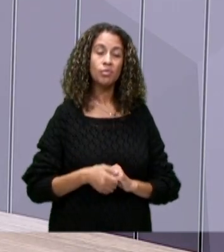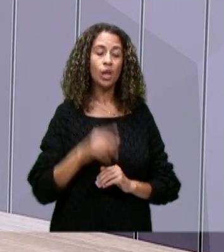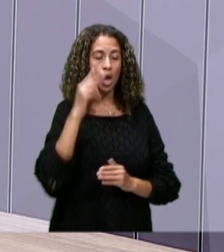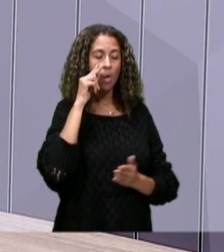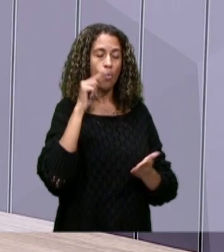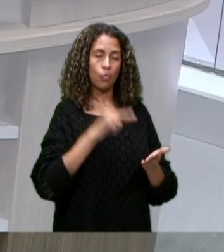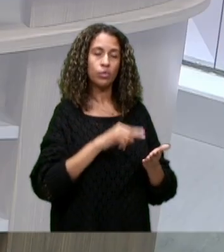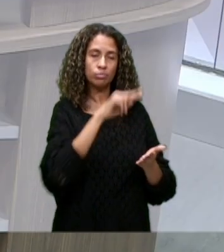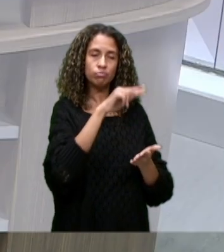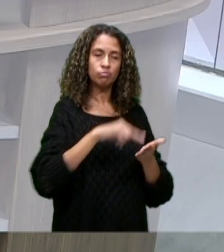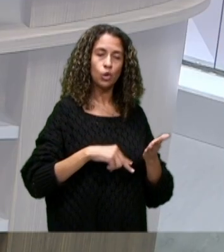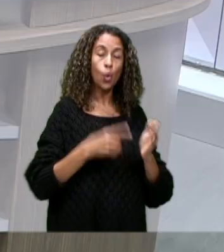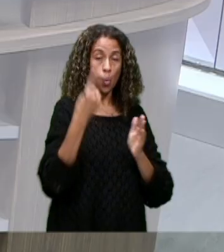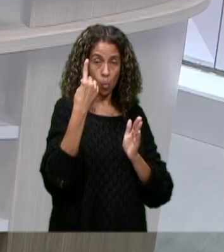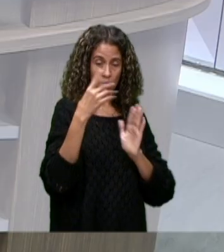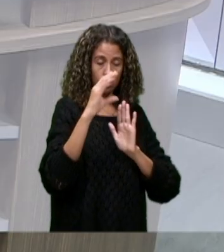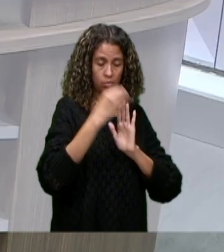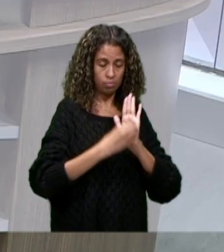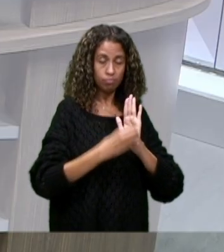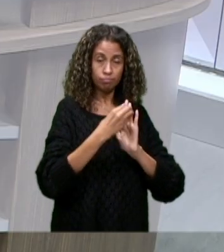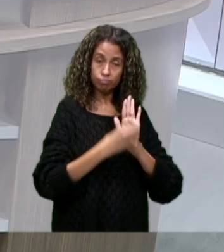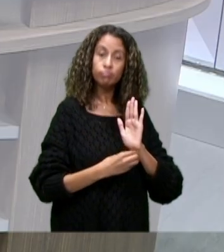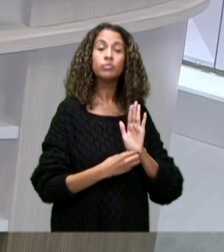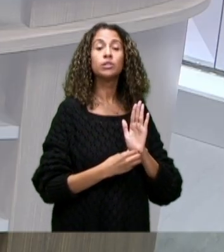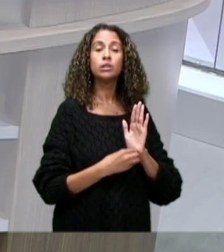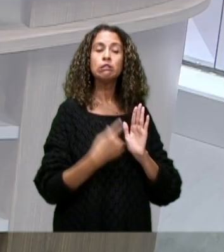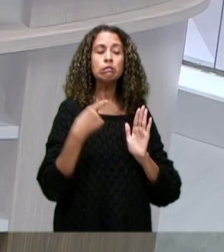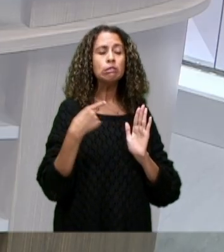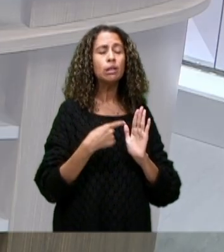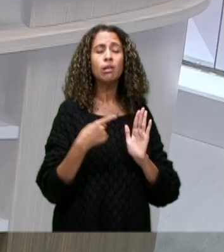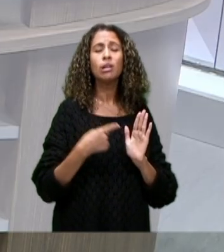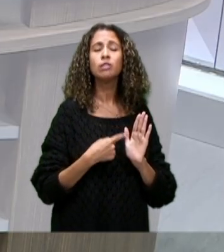mandaste, e assim, ele é muito